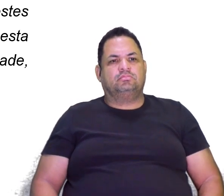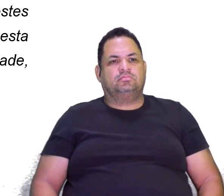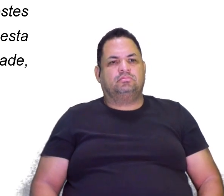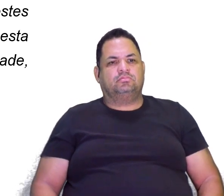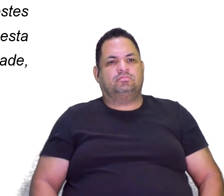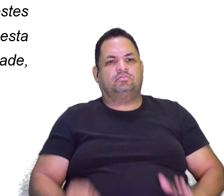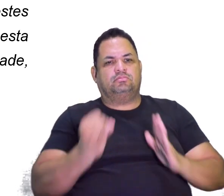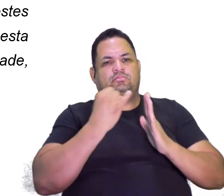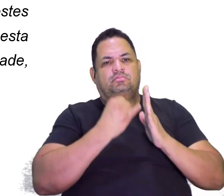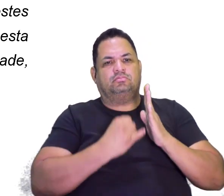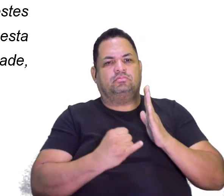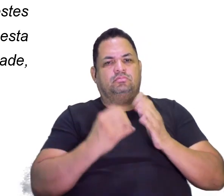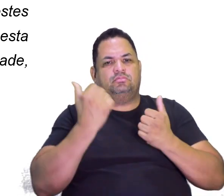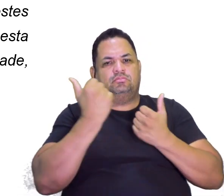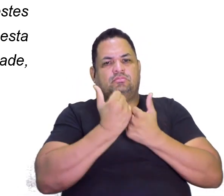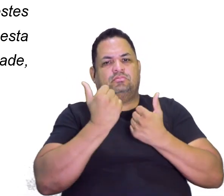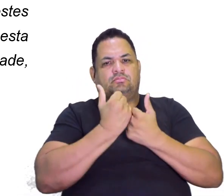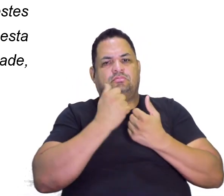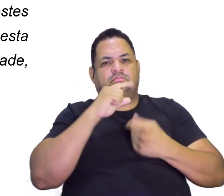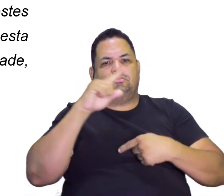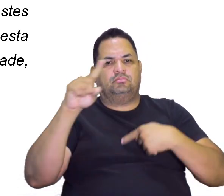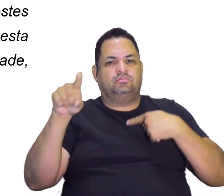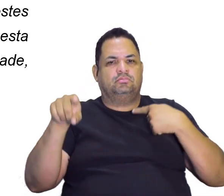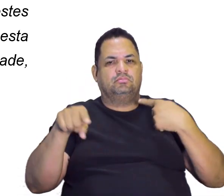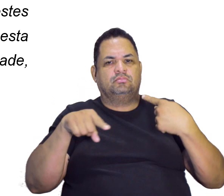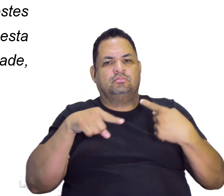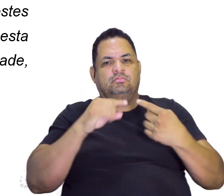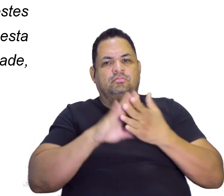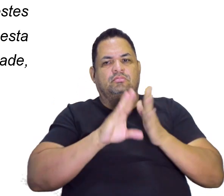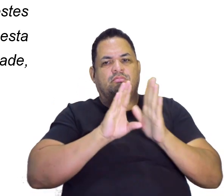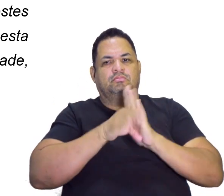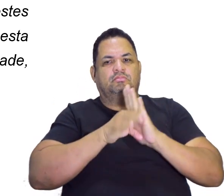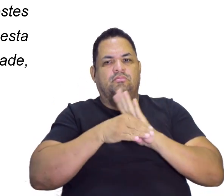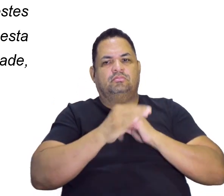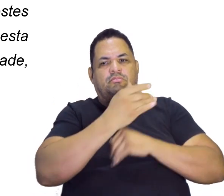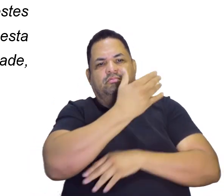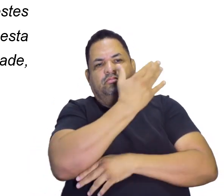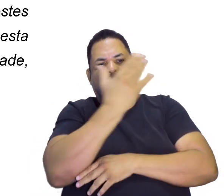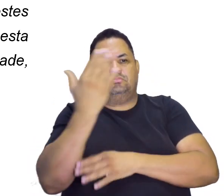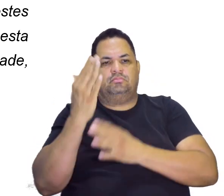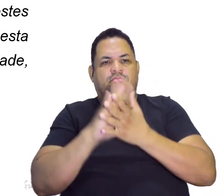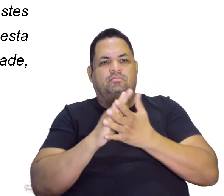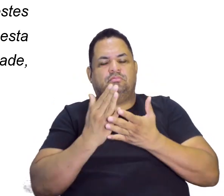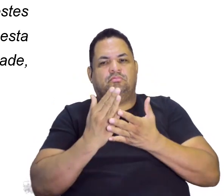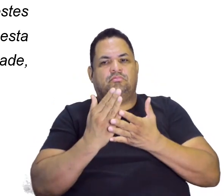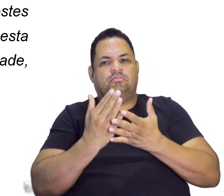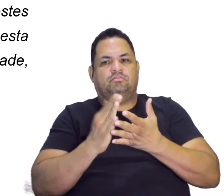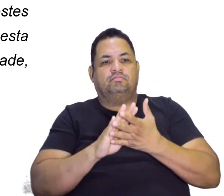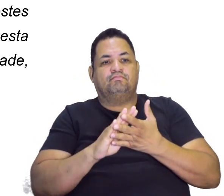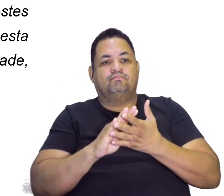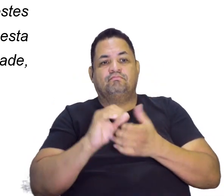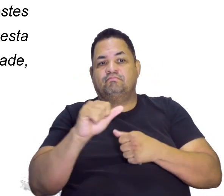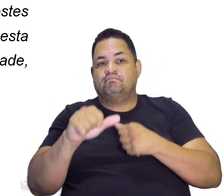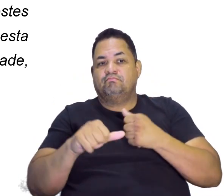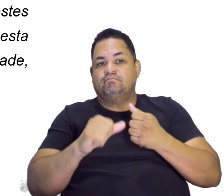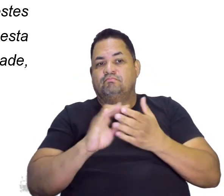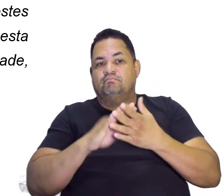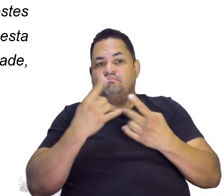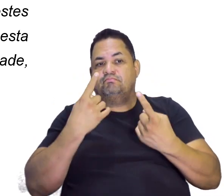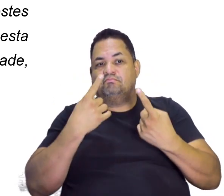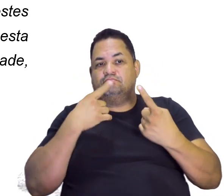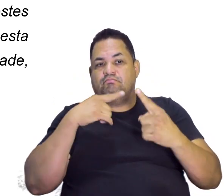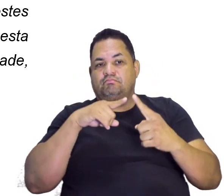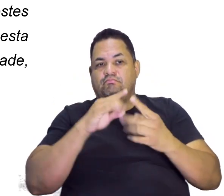O impressionismo substitui o enfoque conceitual da natureza